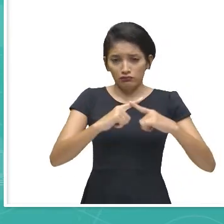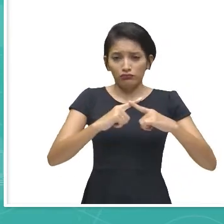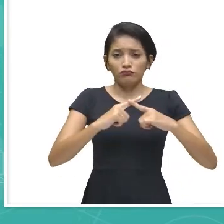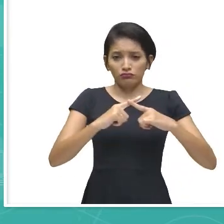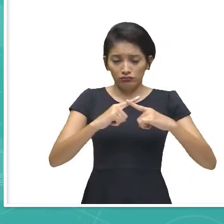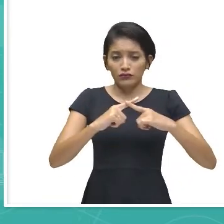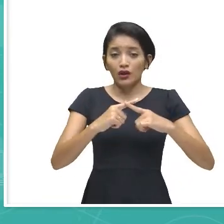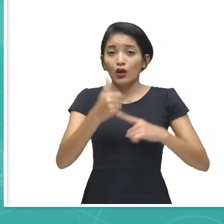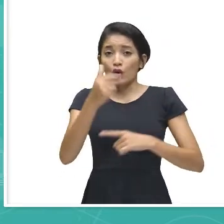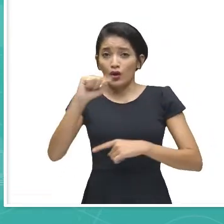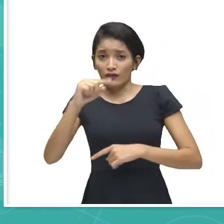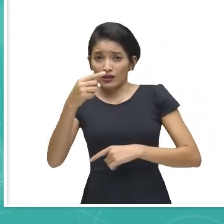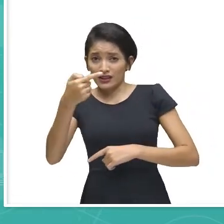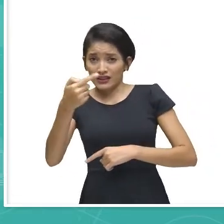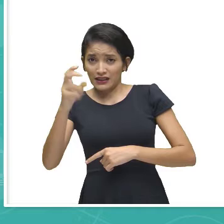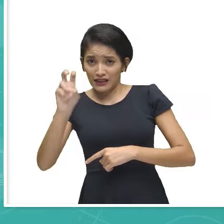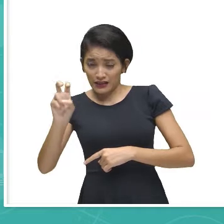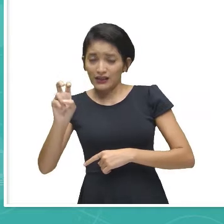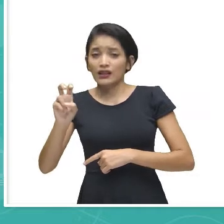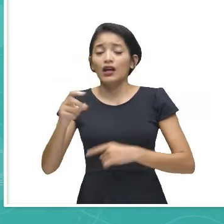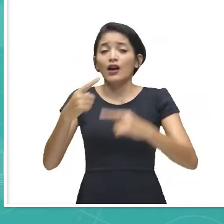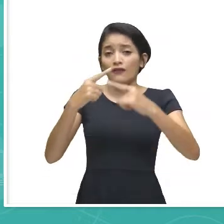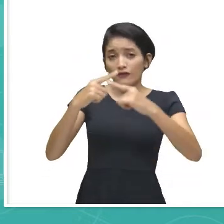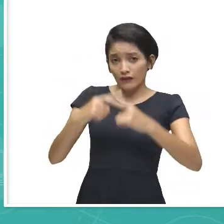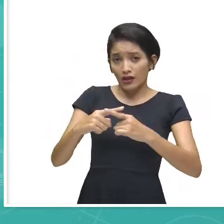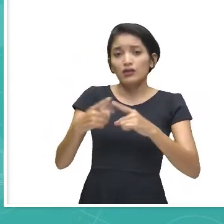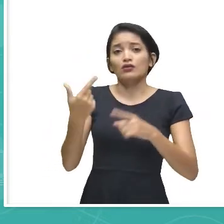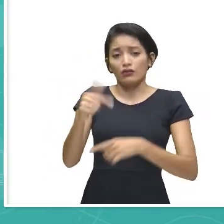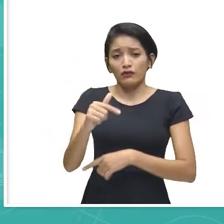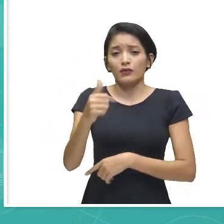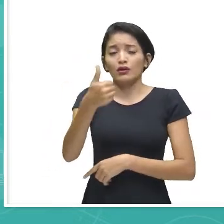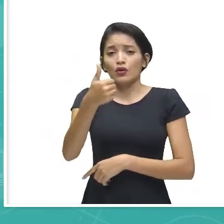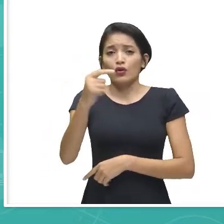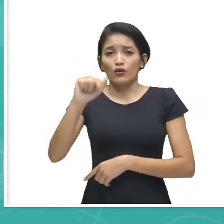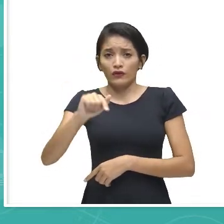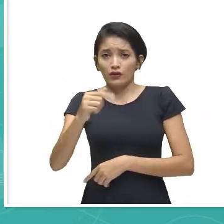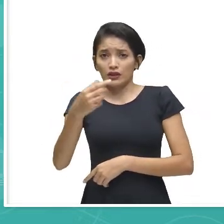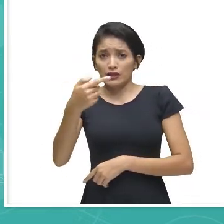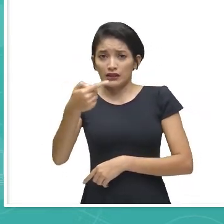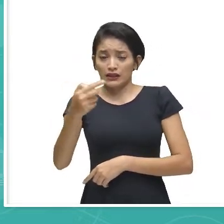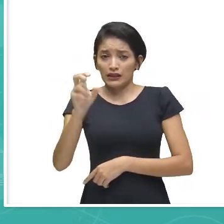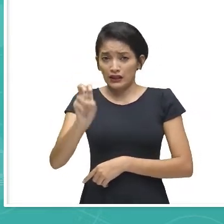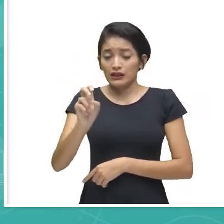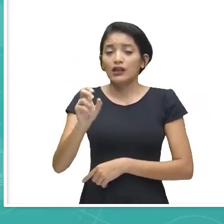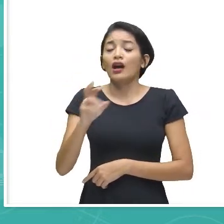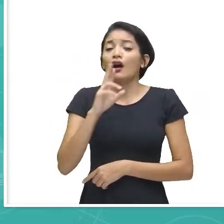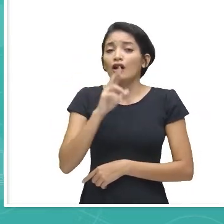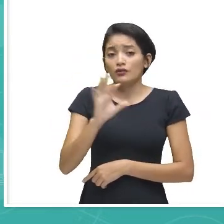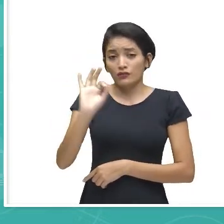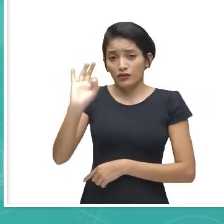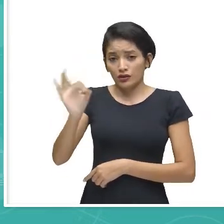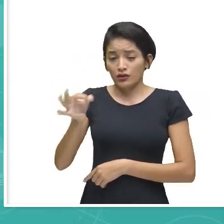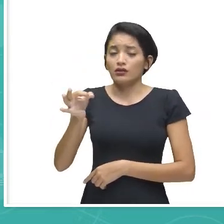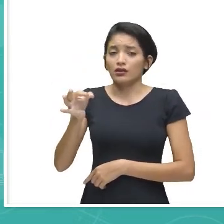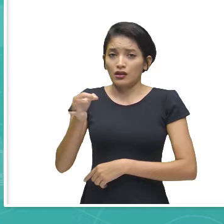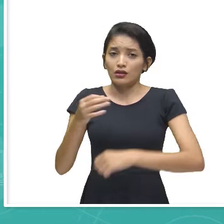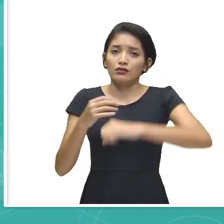de 1,75 vezes 1,75, que vai dar o valor